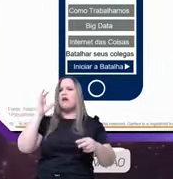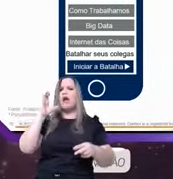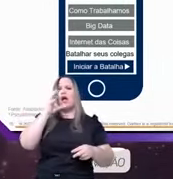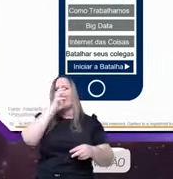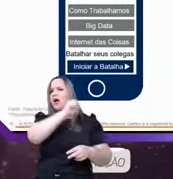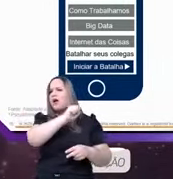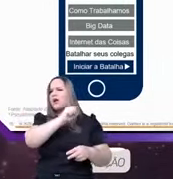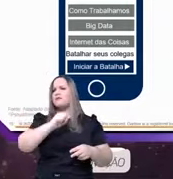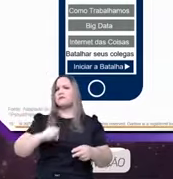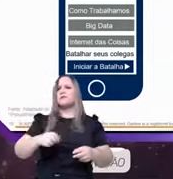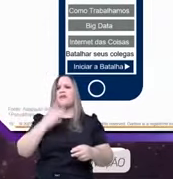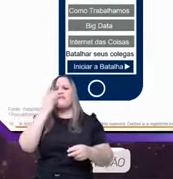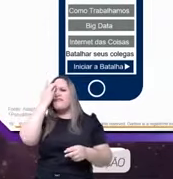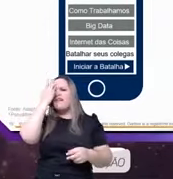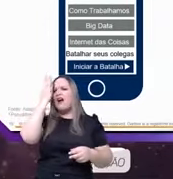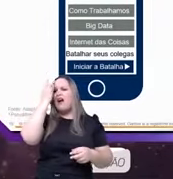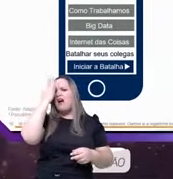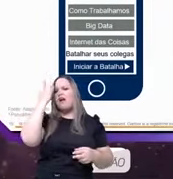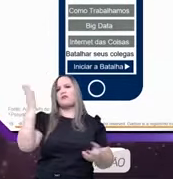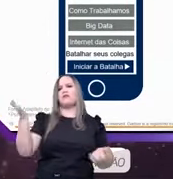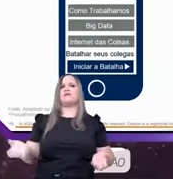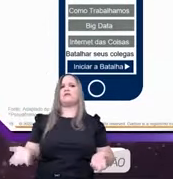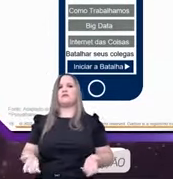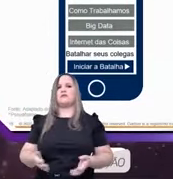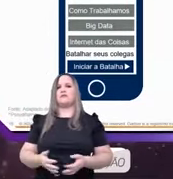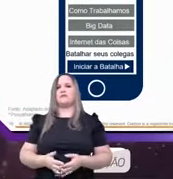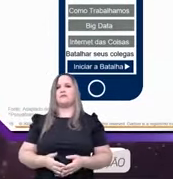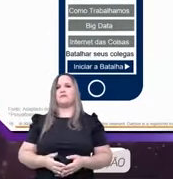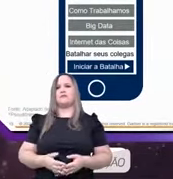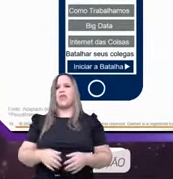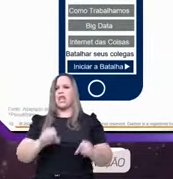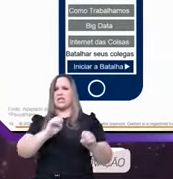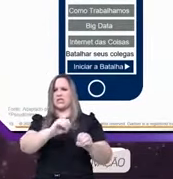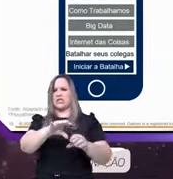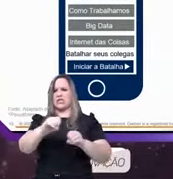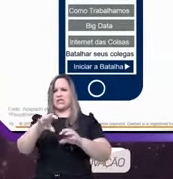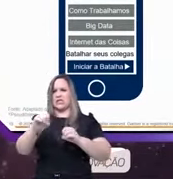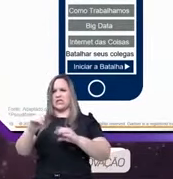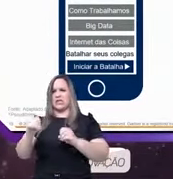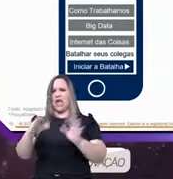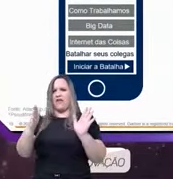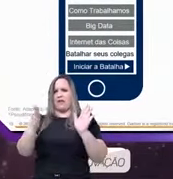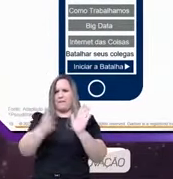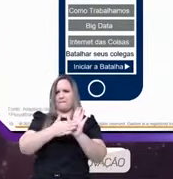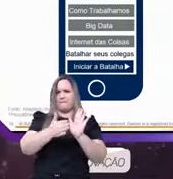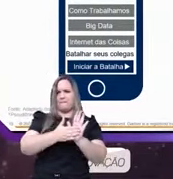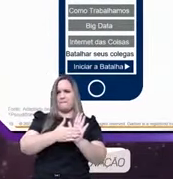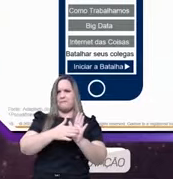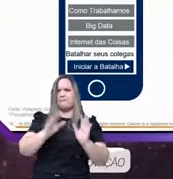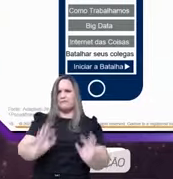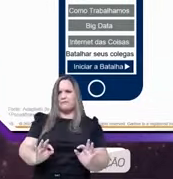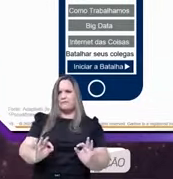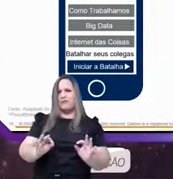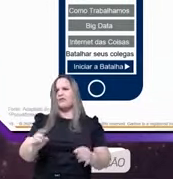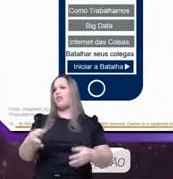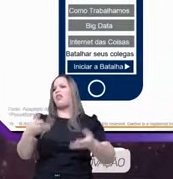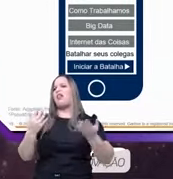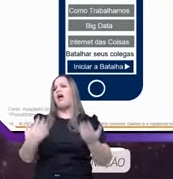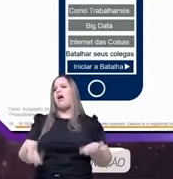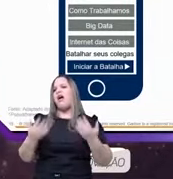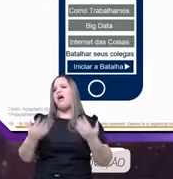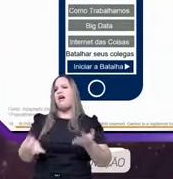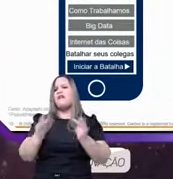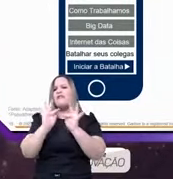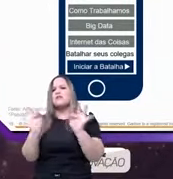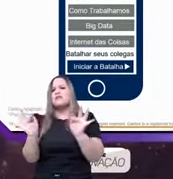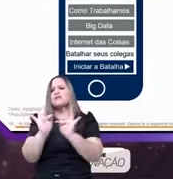eles não ensinaram as práticas, eles ensinaram os princípios básicos, mas de uma forma leve, de uma forma simples. Um